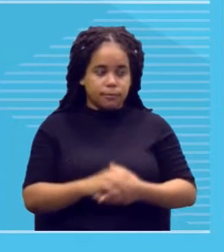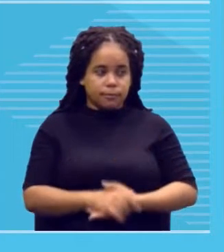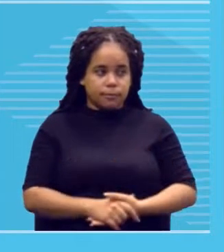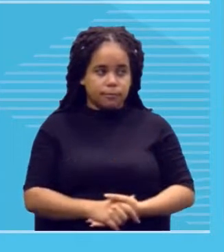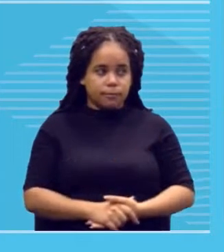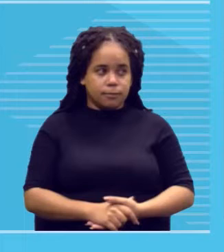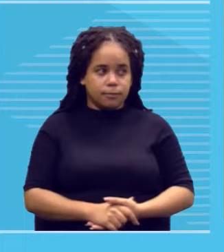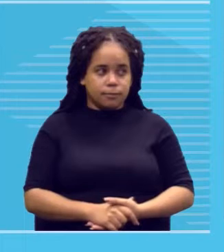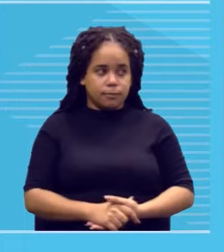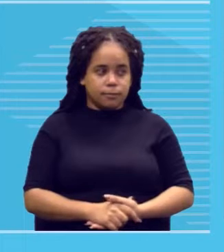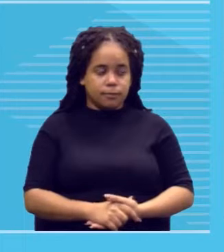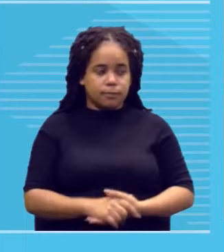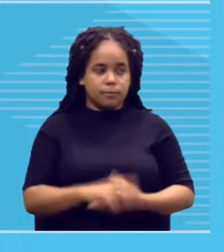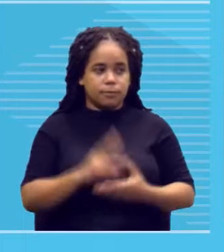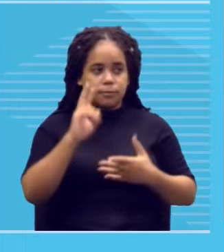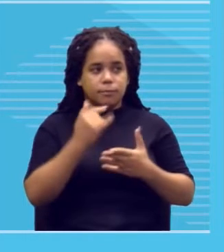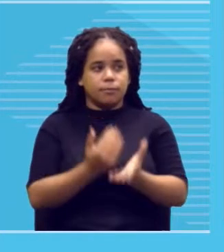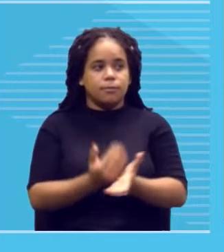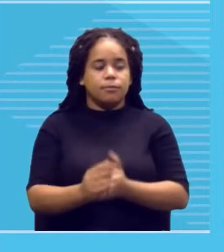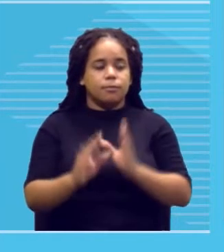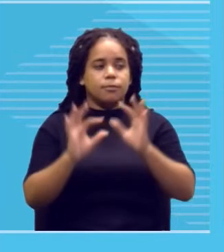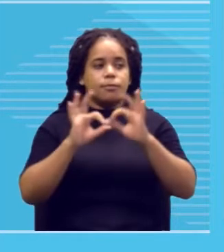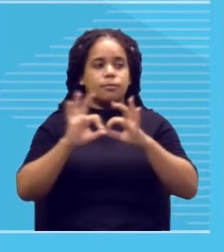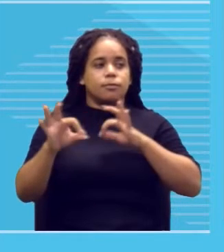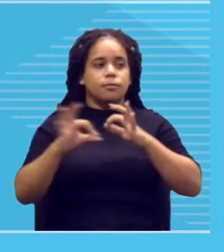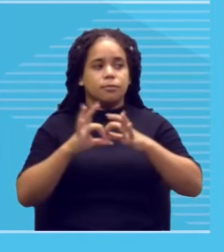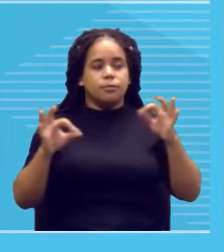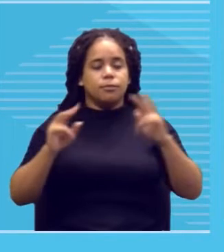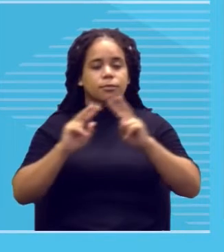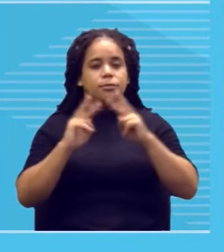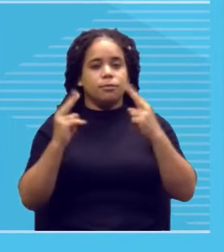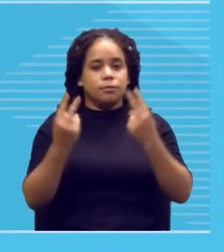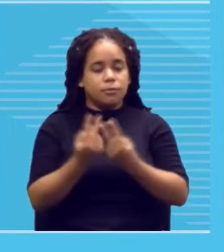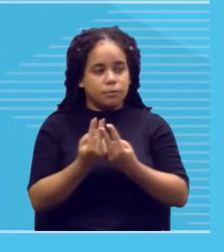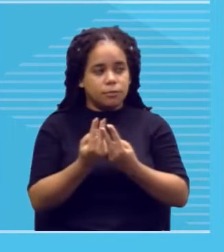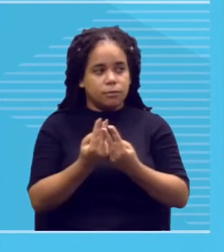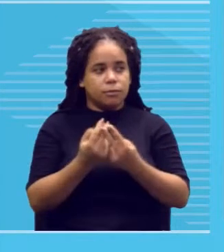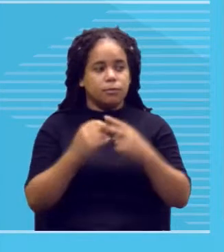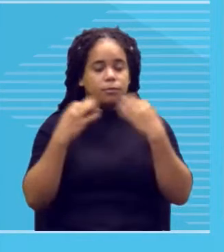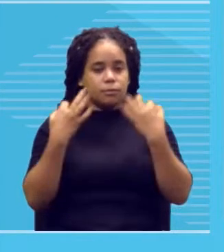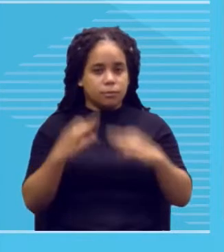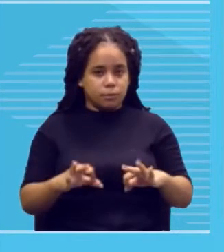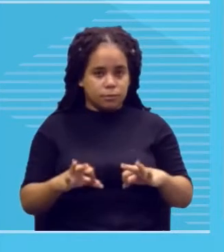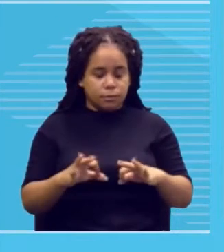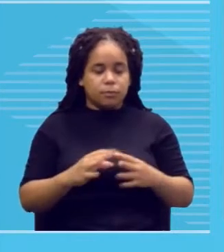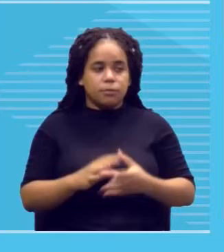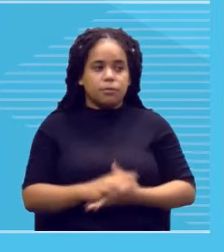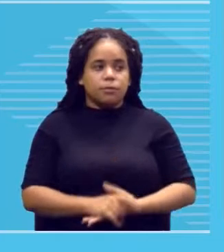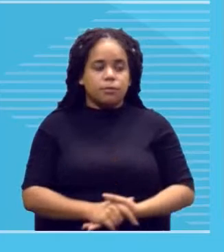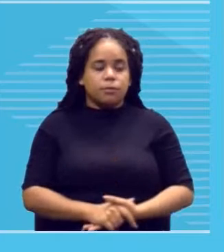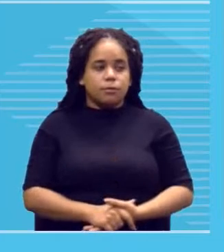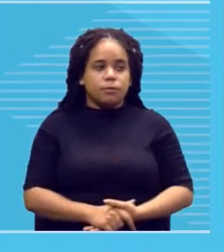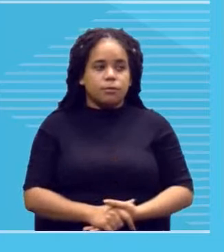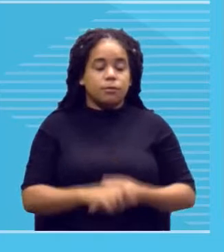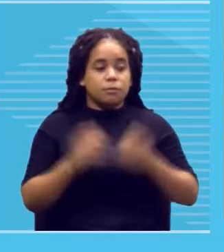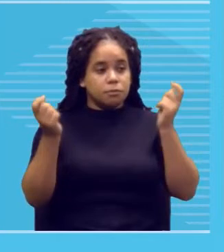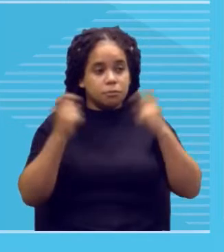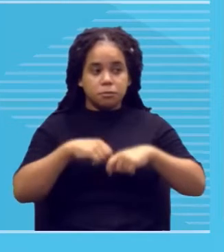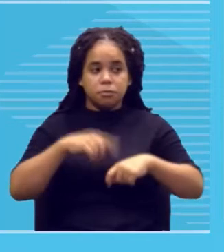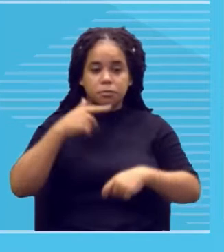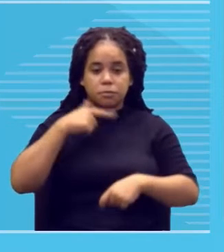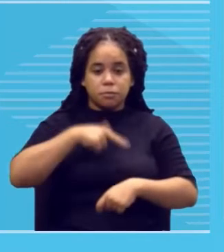olha aí ó a gente vai começar a medidas de volume né e tal beleza tranquilo para a gente